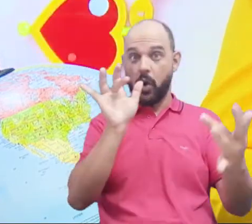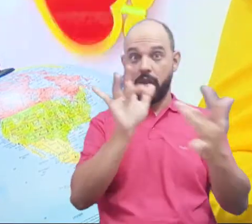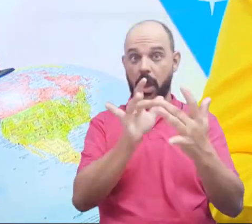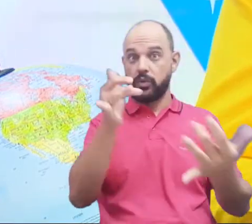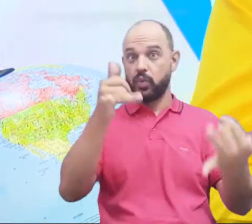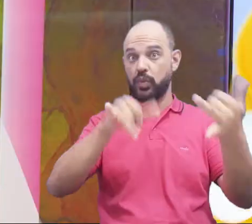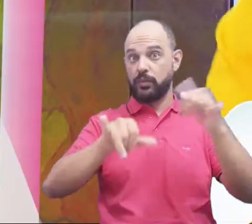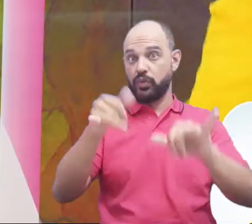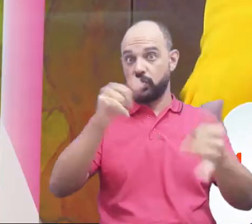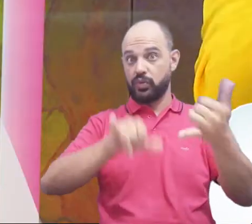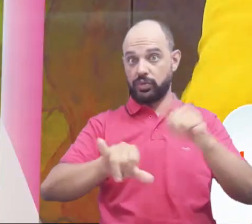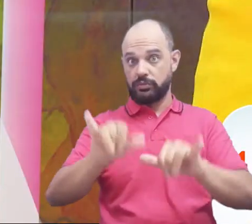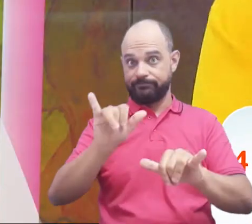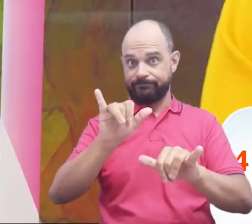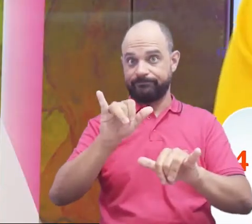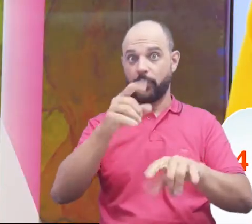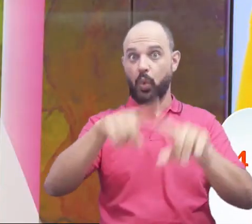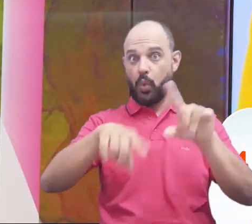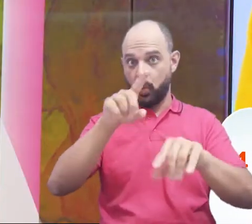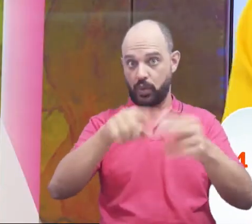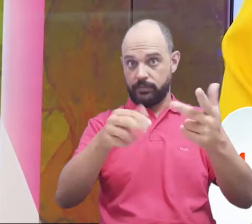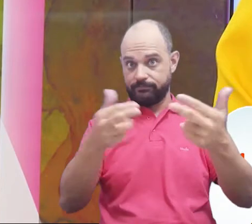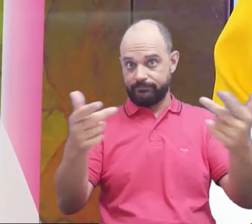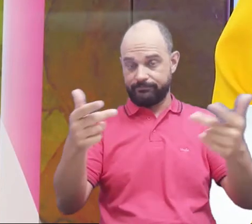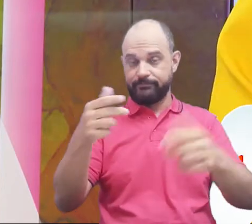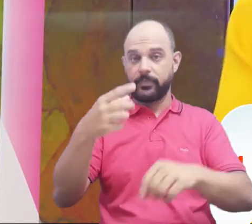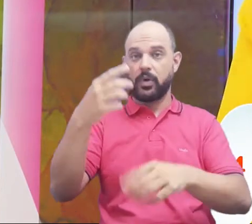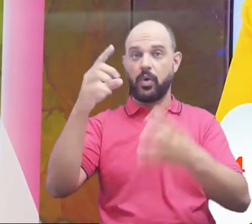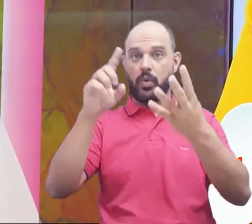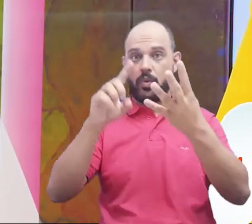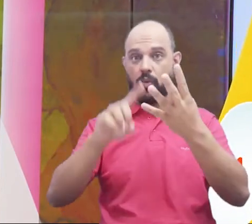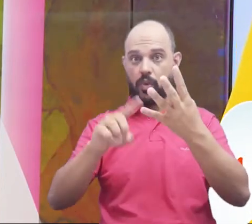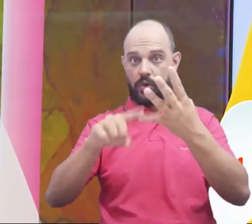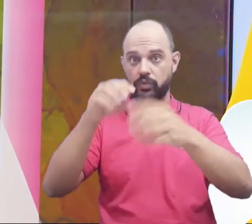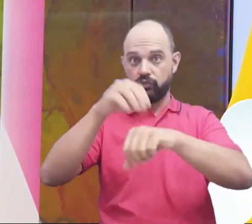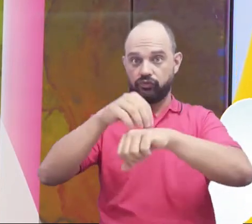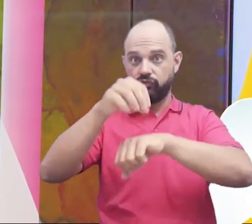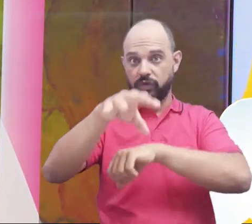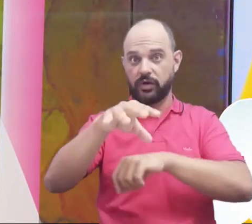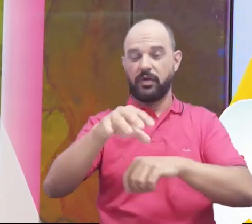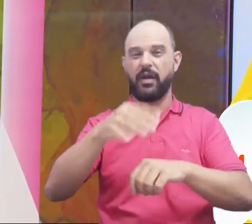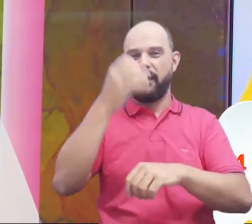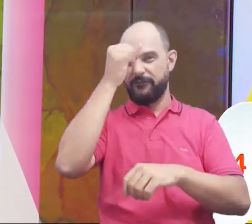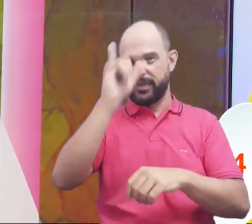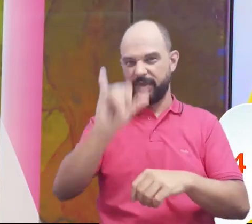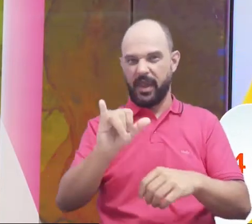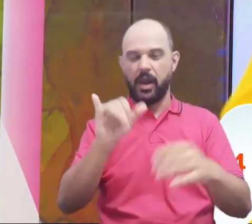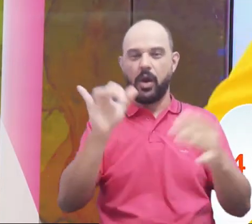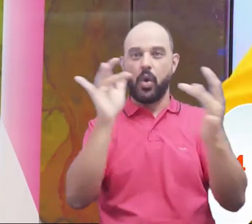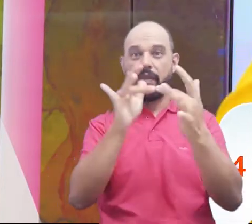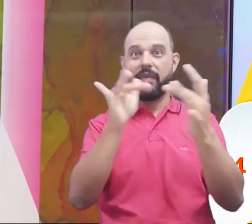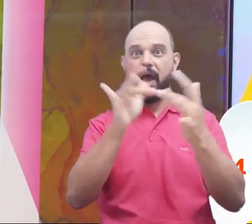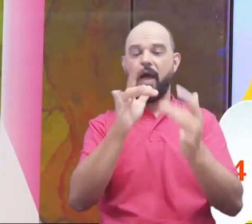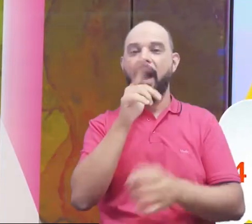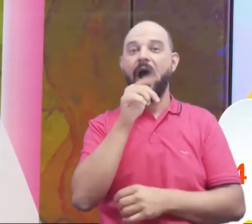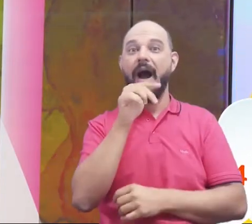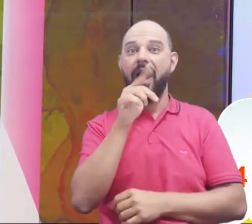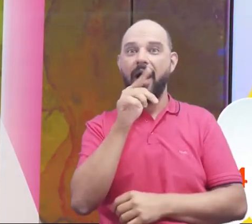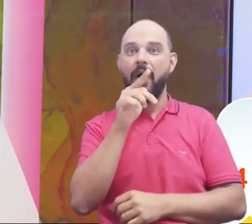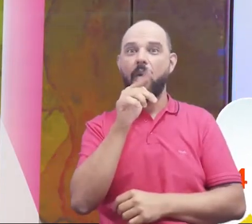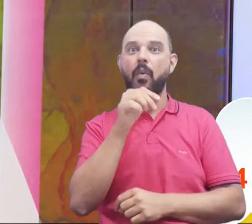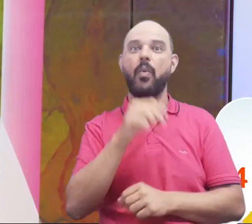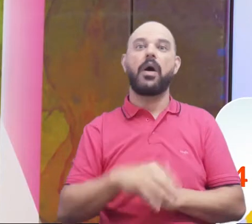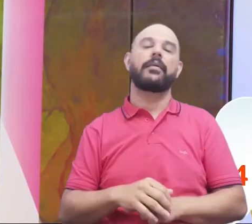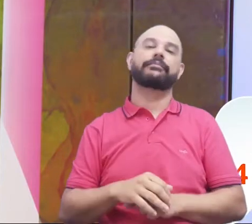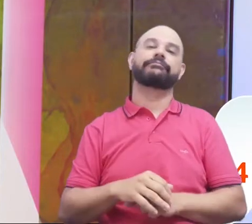produtos químicos. A dica número 4 é evitar o contato excessivo com a água. Como já dissemos,